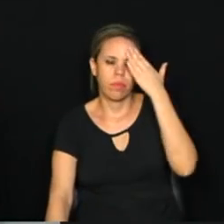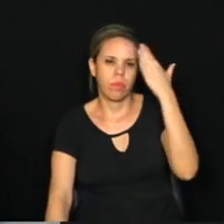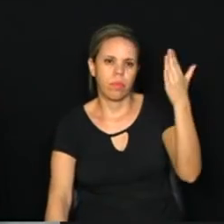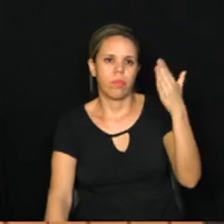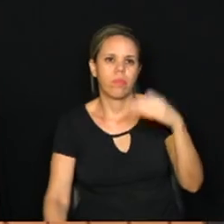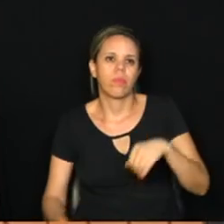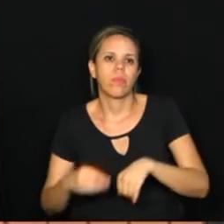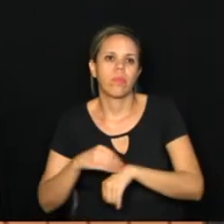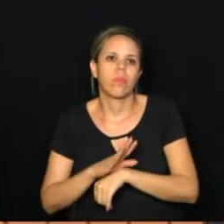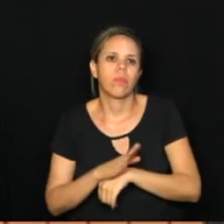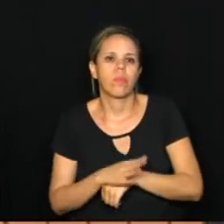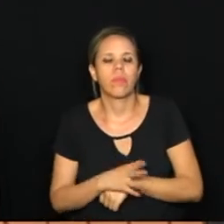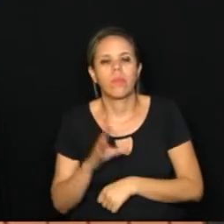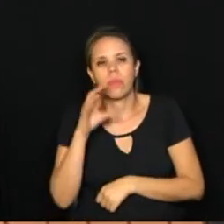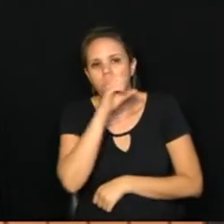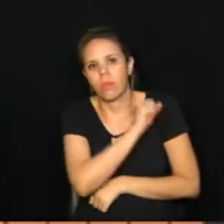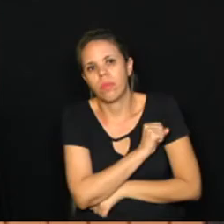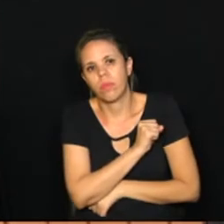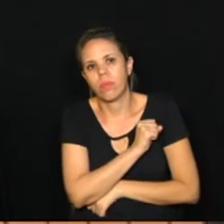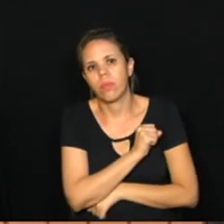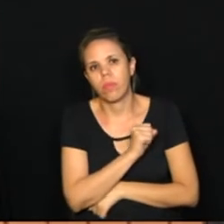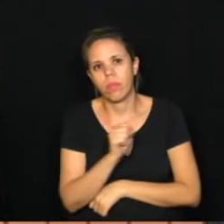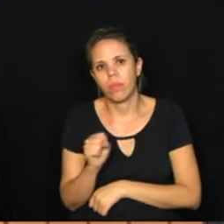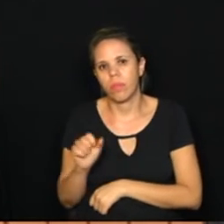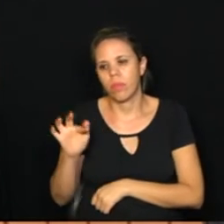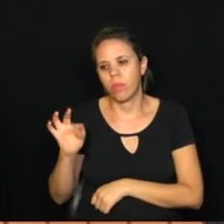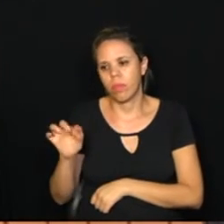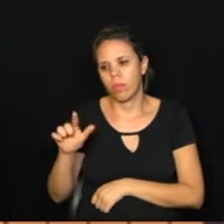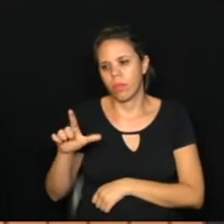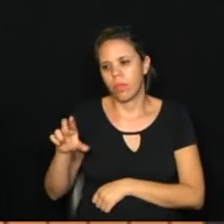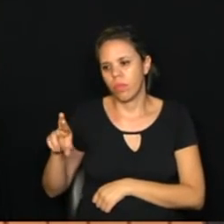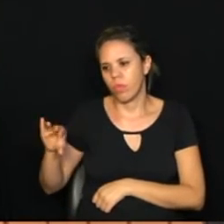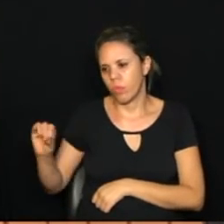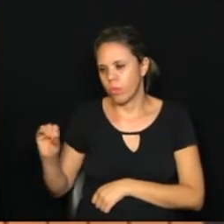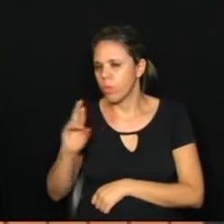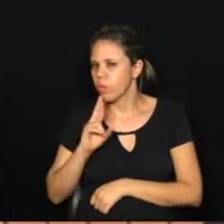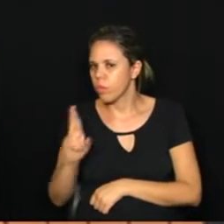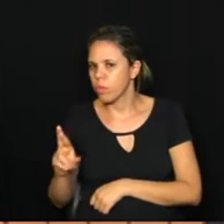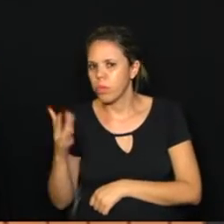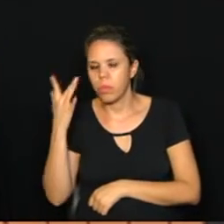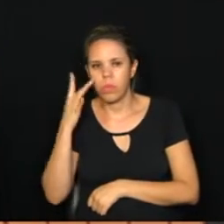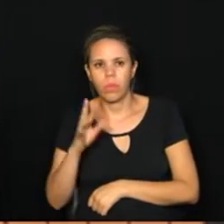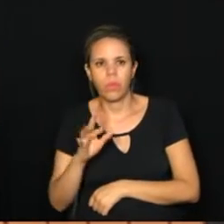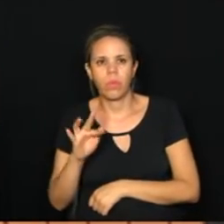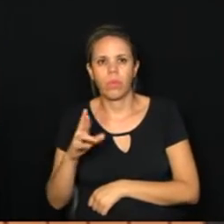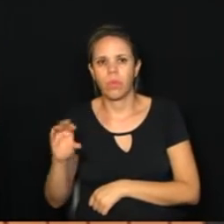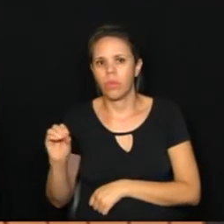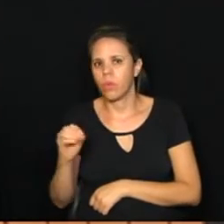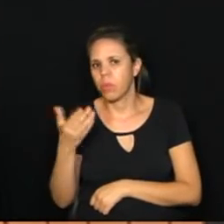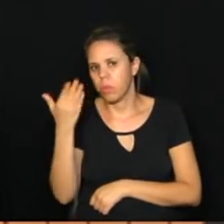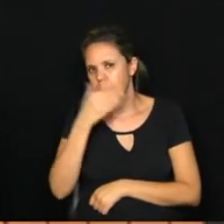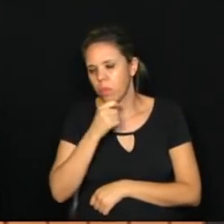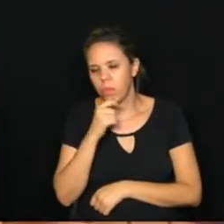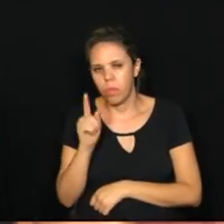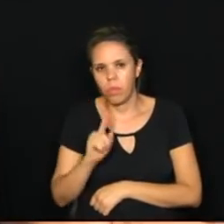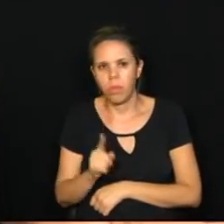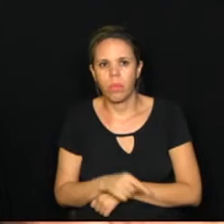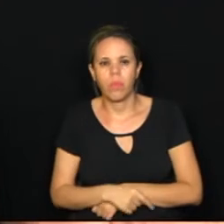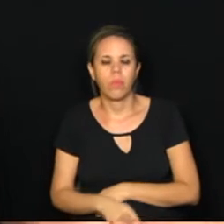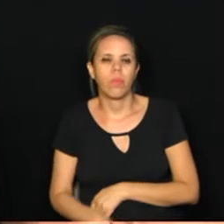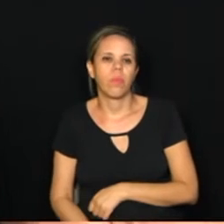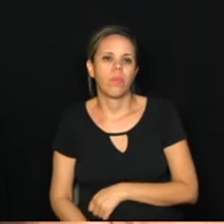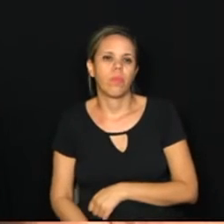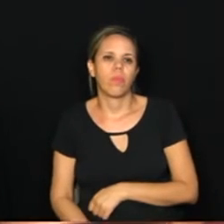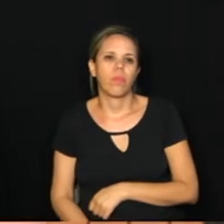passo, então, rapidamente aí para o Flávio. Não sei se o Francisco... Eu não estou vendo o Francisco aqui, viu?